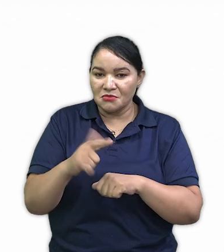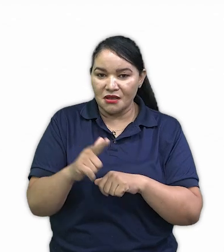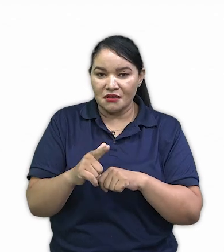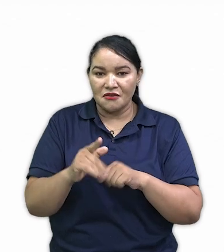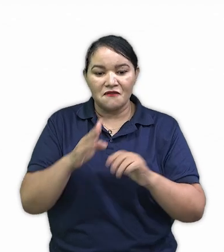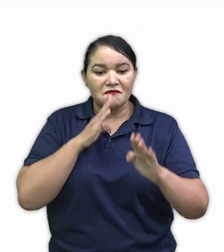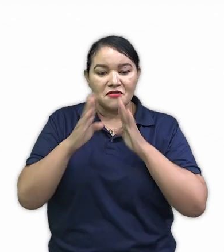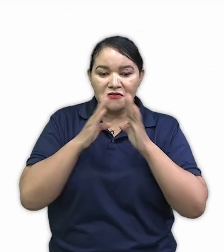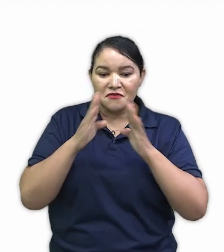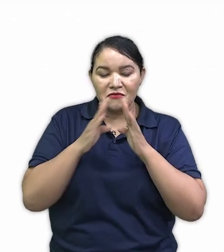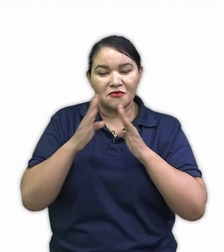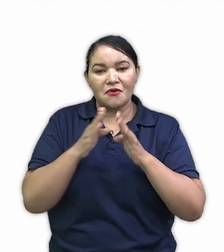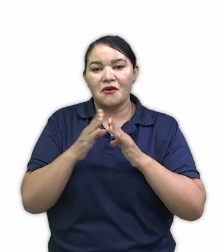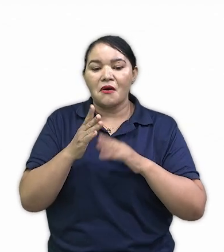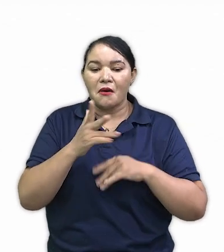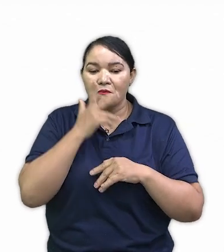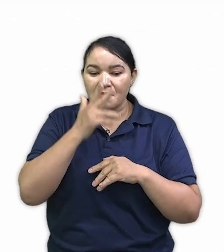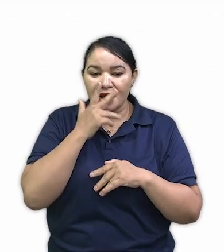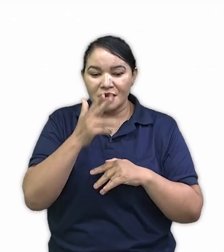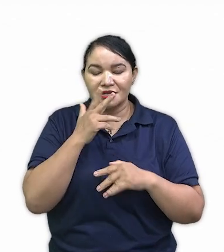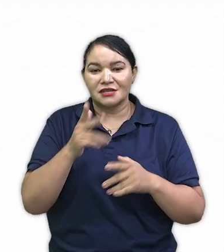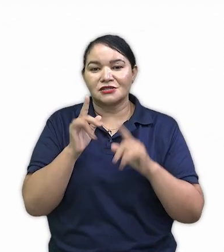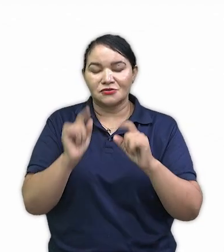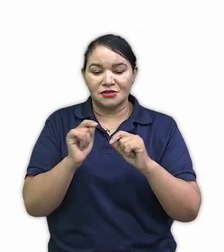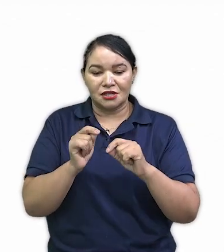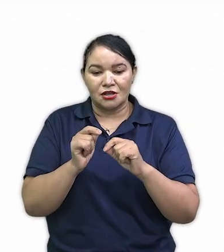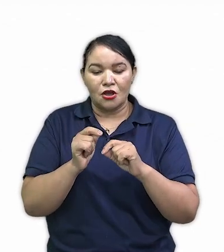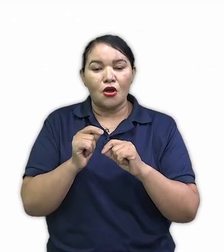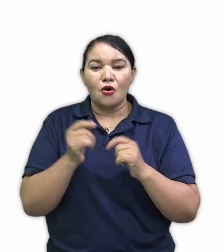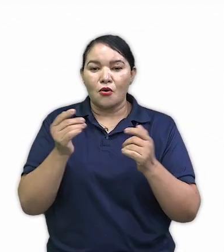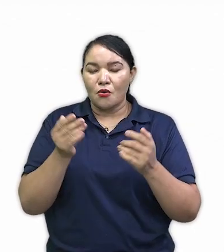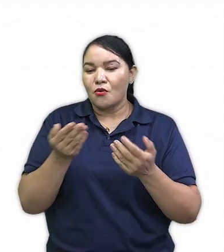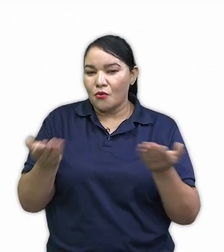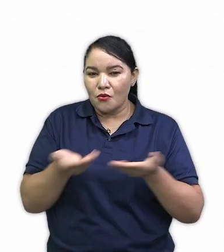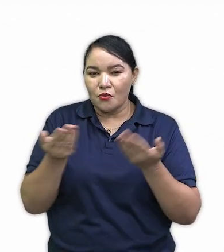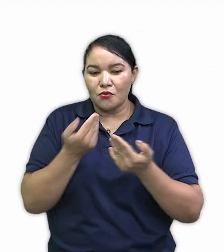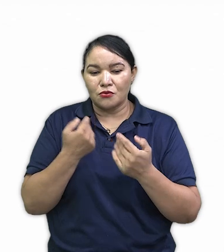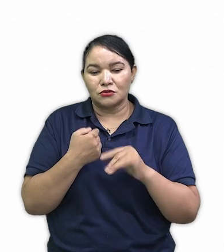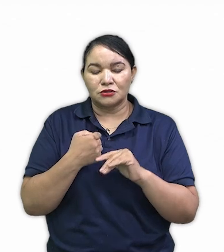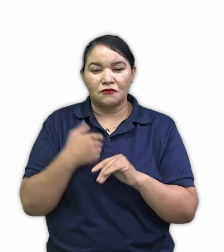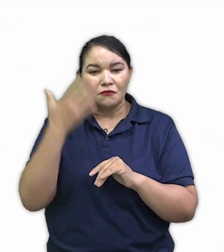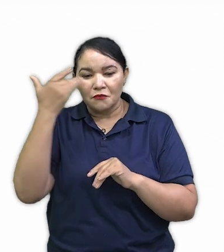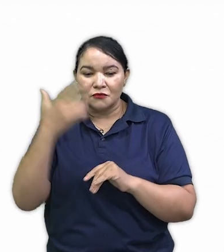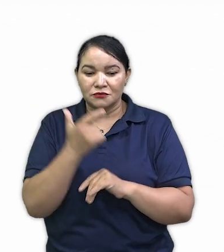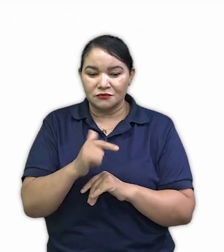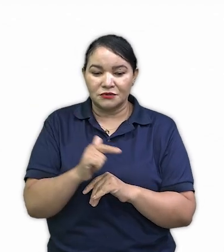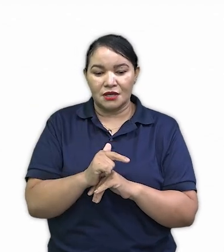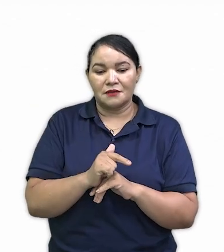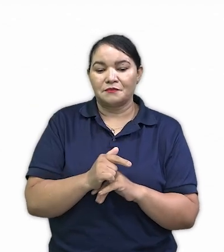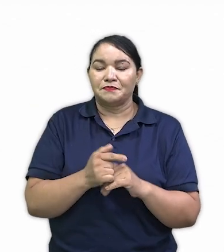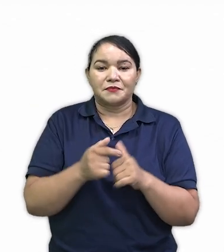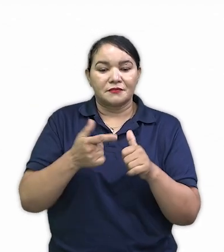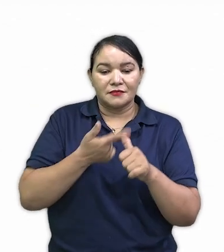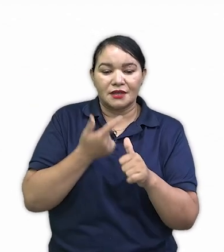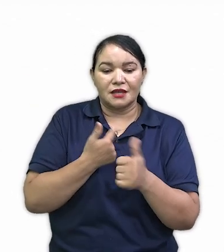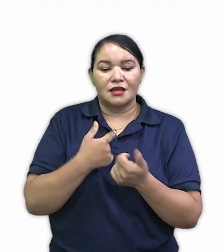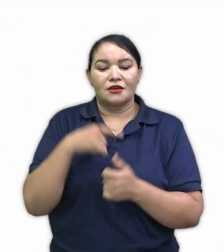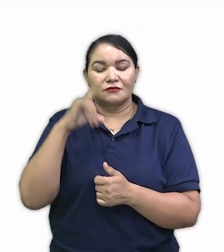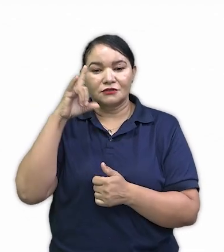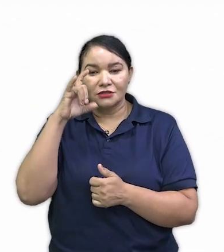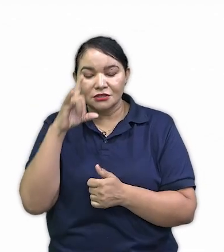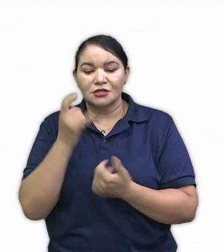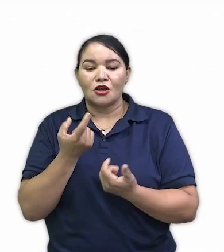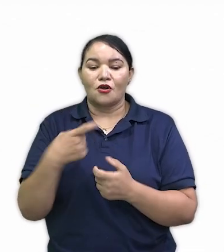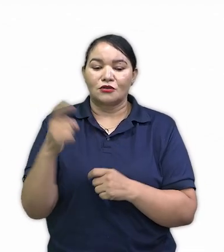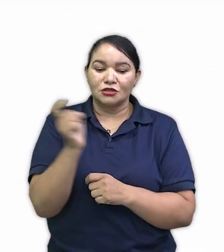O Facebook figura como uma rede já menos utilizada hoje. Em seu lugar entra, por exemplo, o